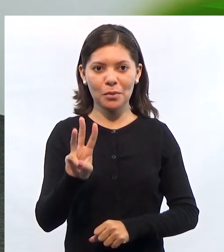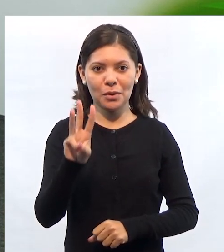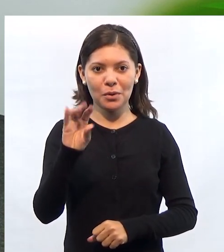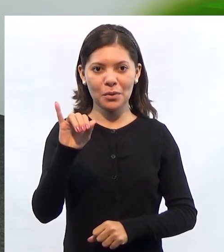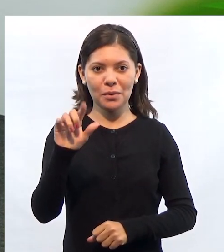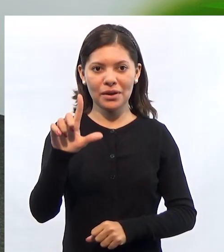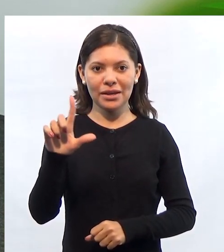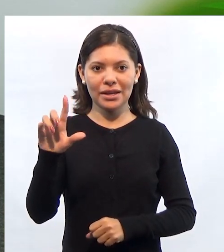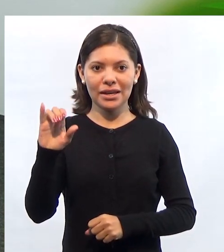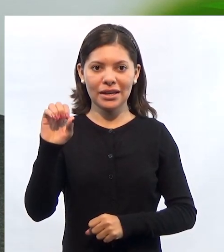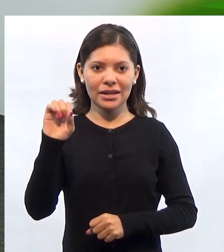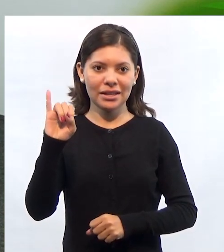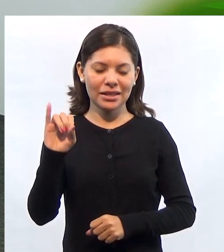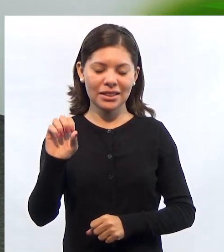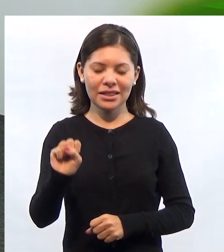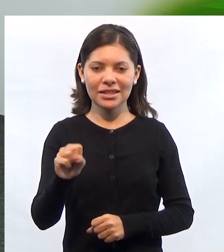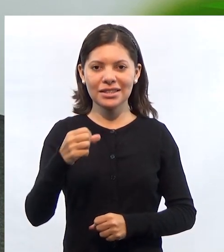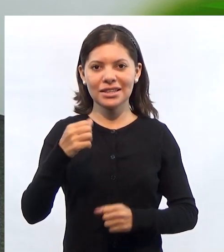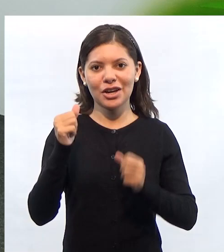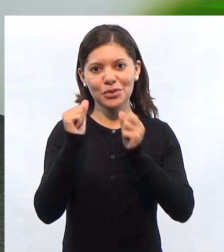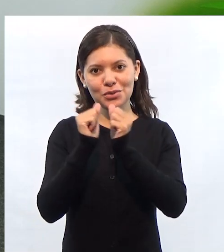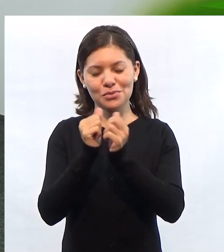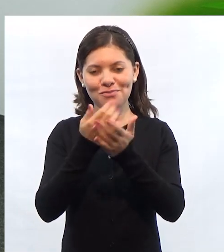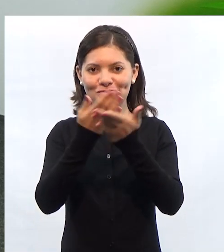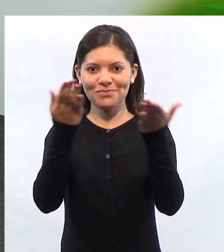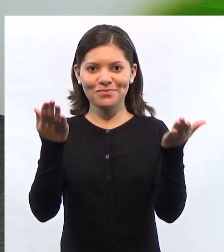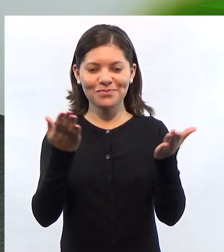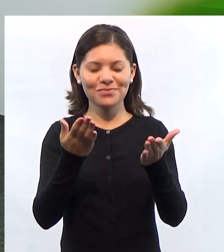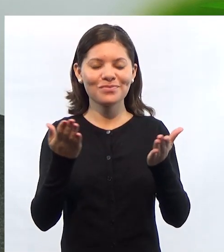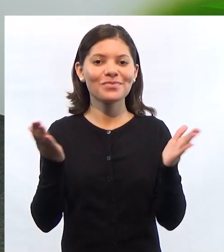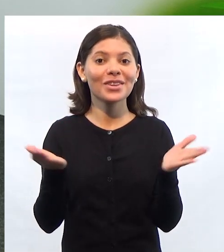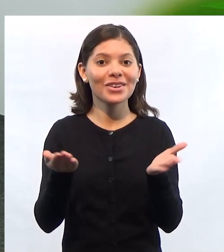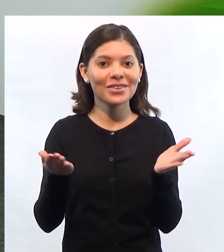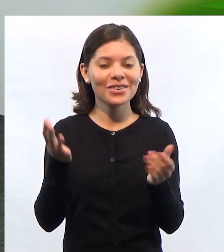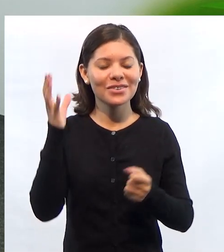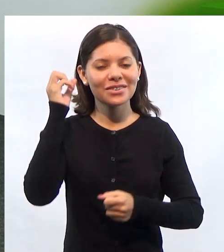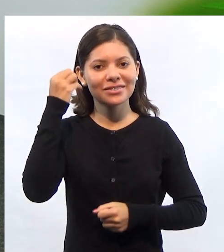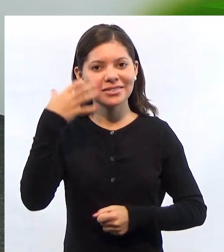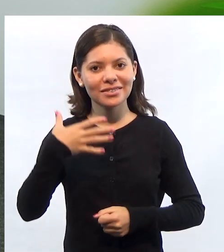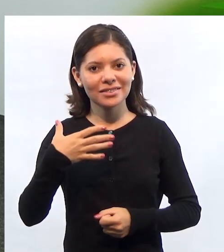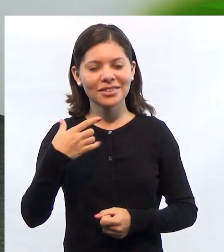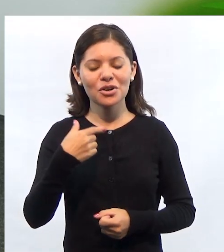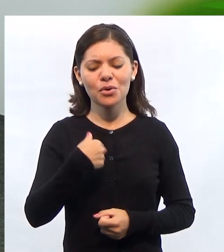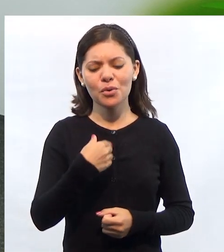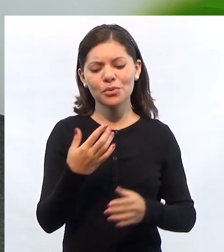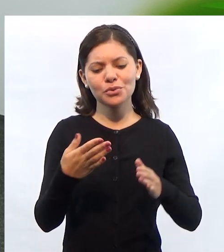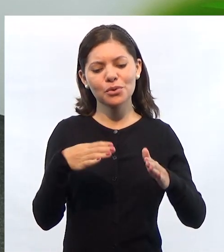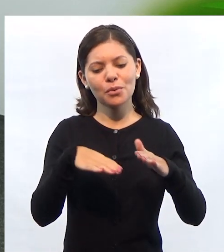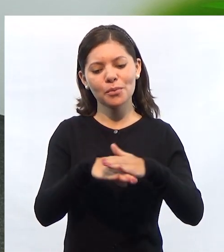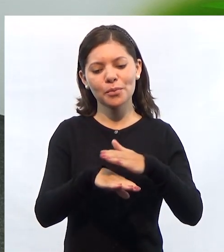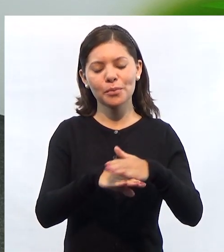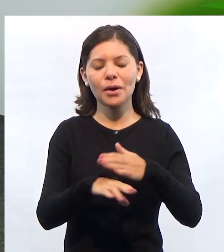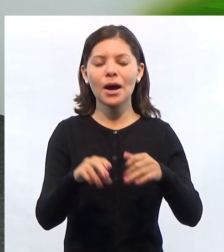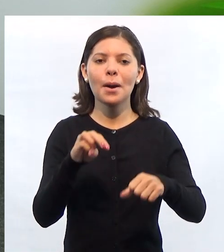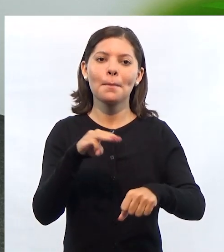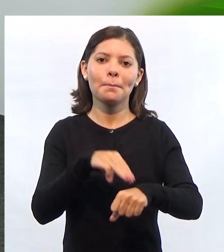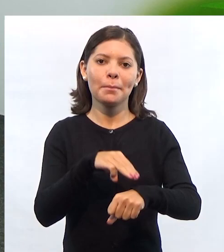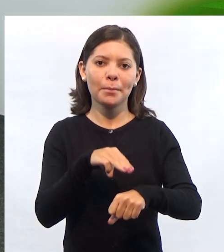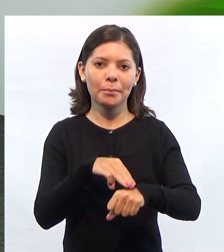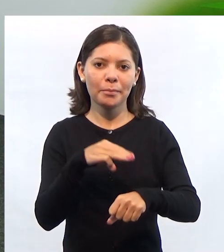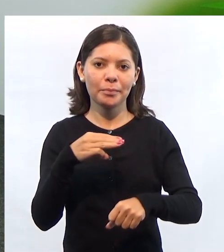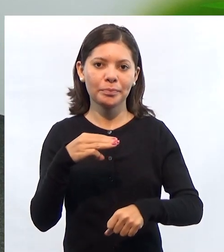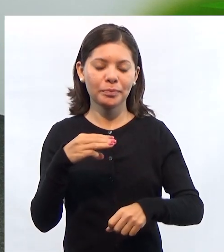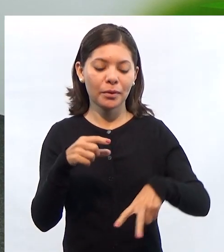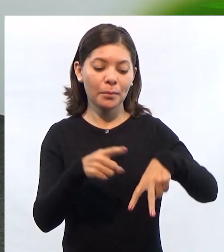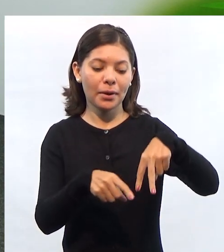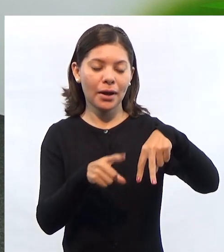vou estar com vocês durante toda essa aula e agora eu vou fazer a minha aula de descrição eu estou hoje calçando sapatos marrons